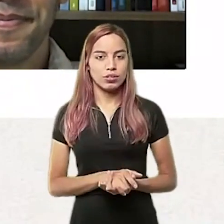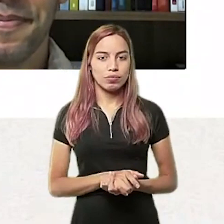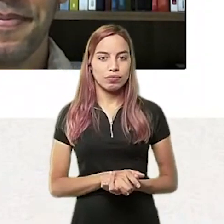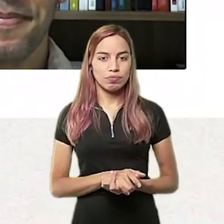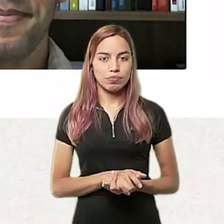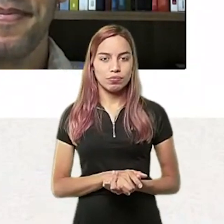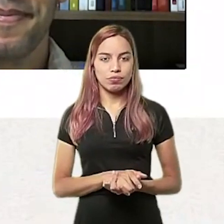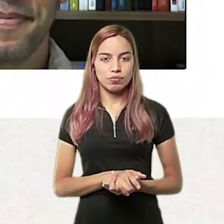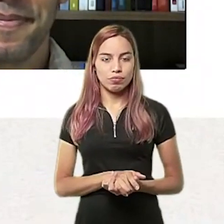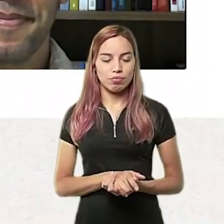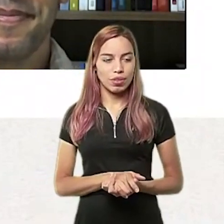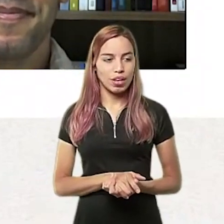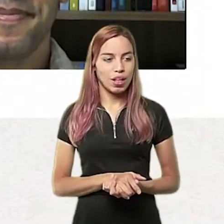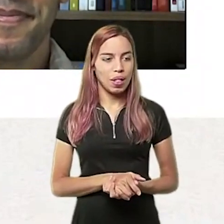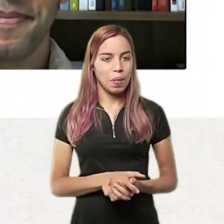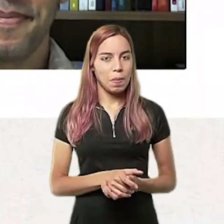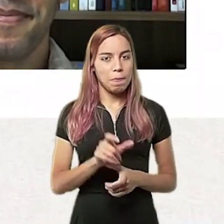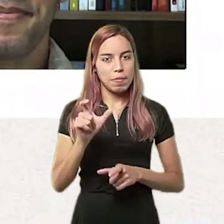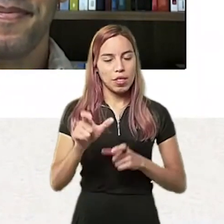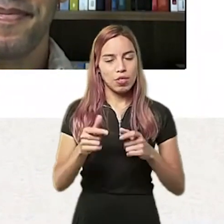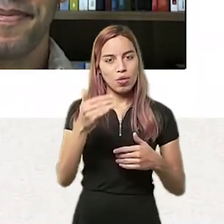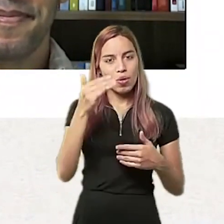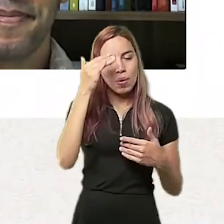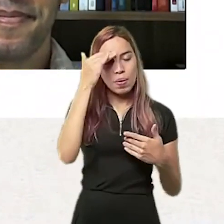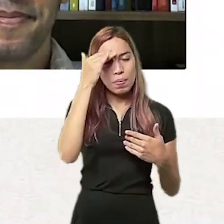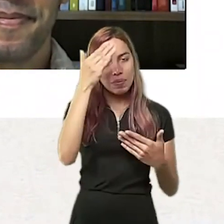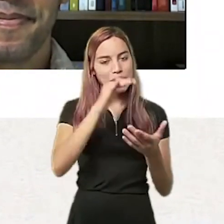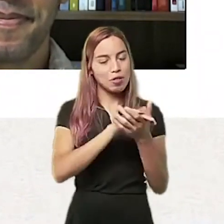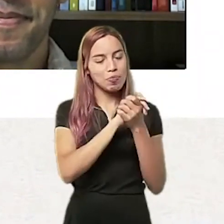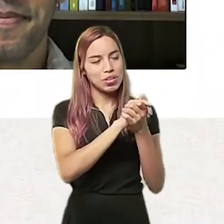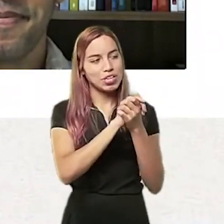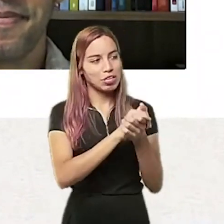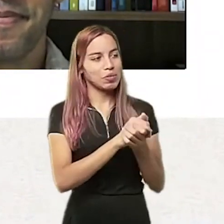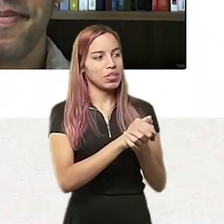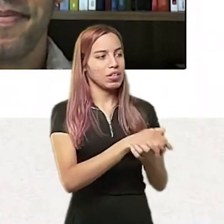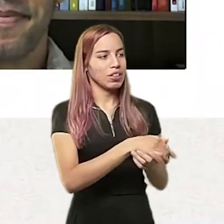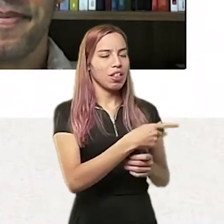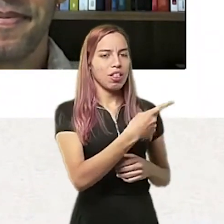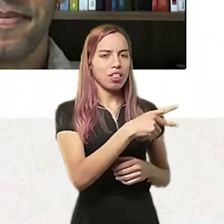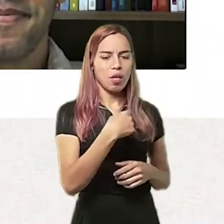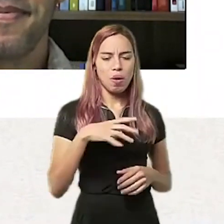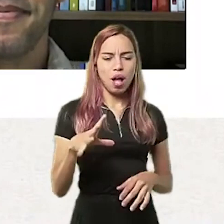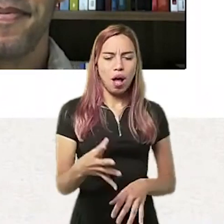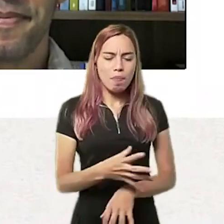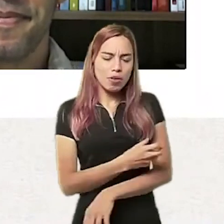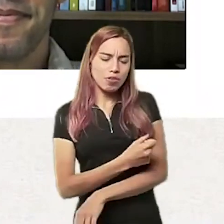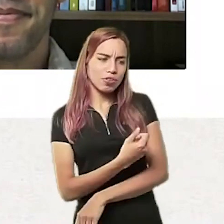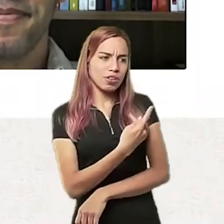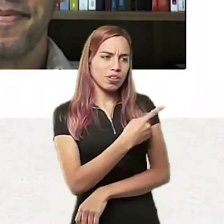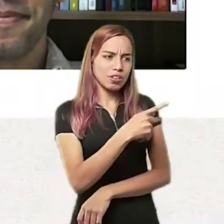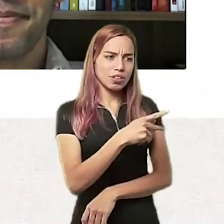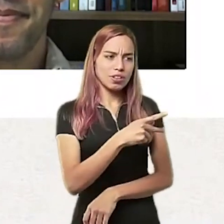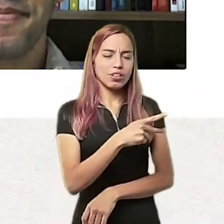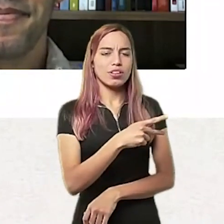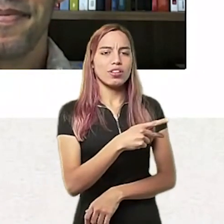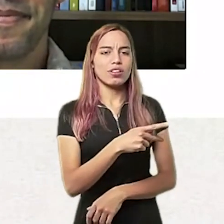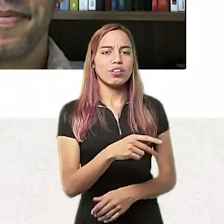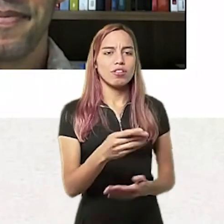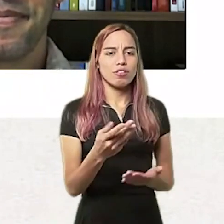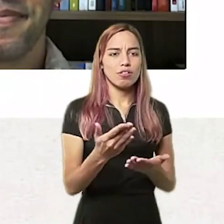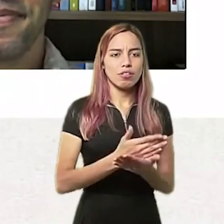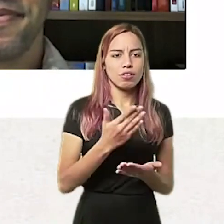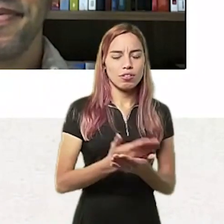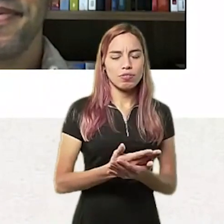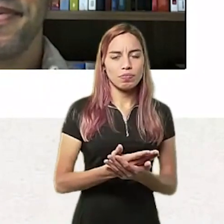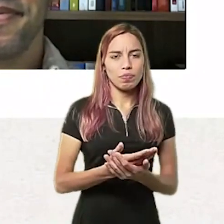te parabenizando. Itamar, seu trabalho é simplesmente maravilhoso. Estou completamente apaixonada por sua escrita. Devorei Torturado